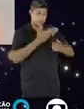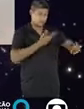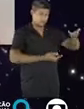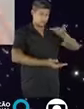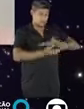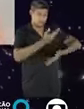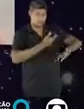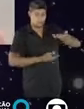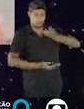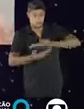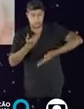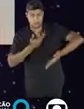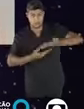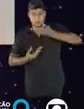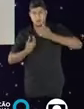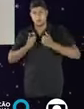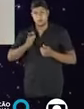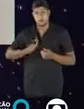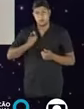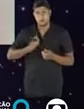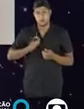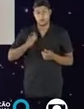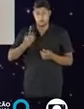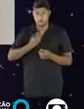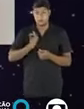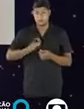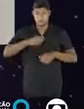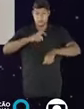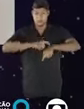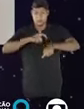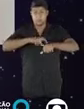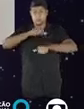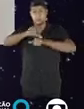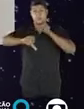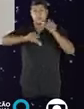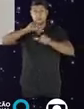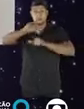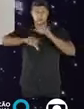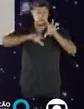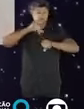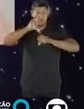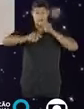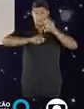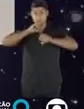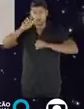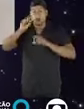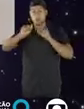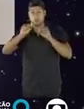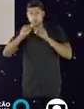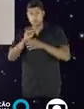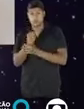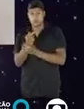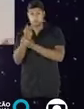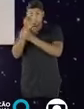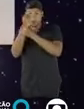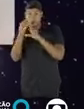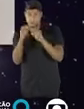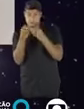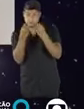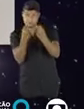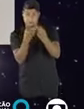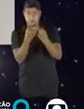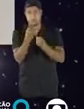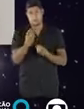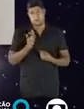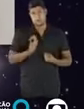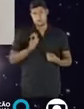integração lavoura-pecuária-floresta. E a gente está vivendo um momento de transformação mesmo, de busca de modelos mais sustentáveis para se colocar. E,